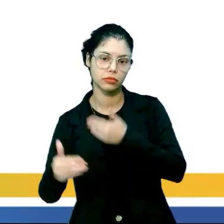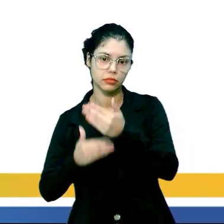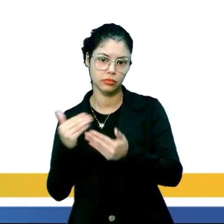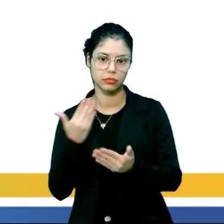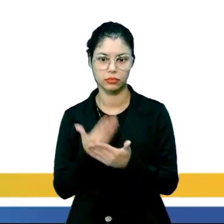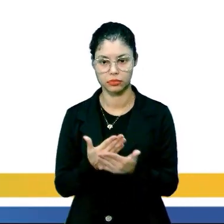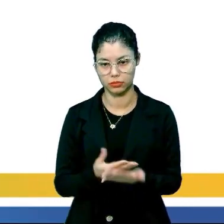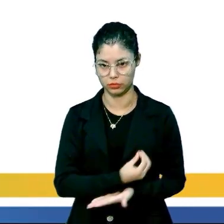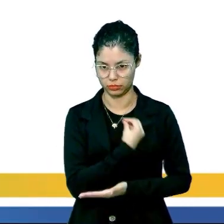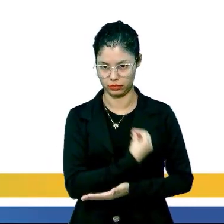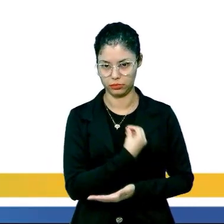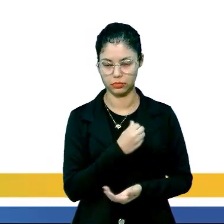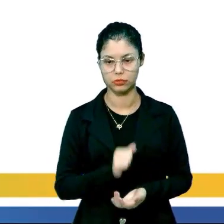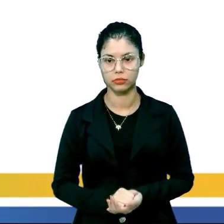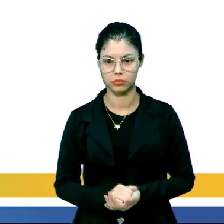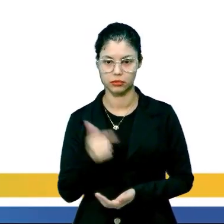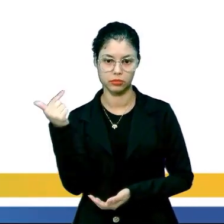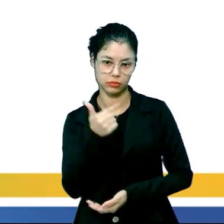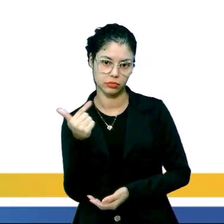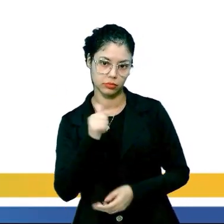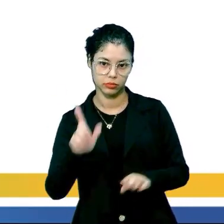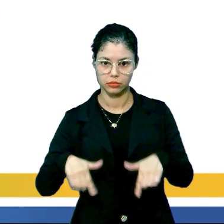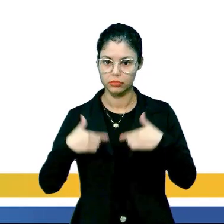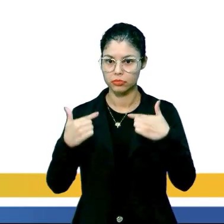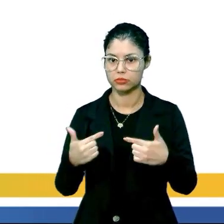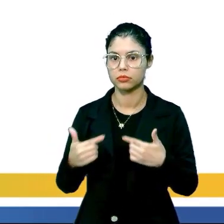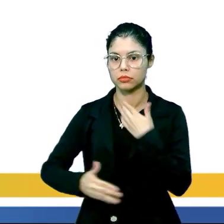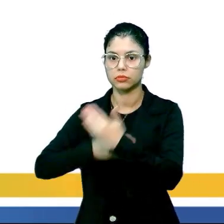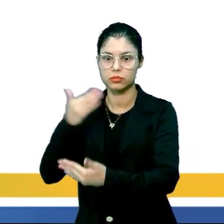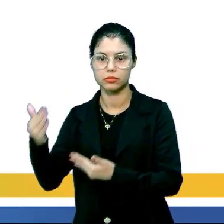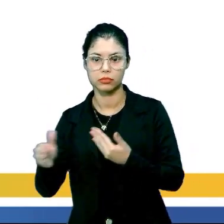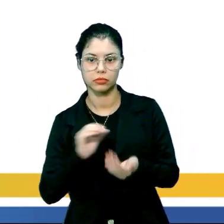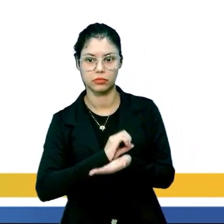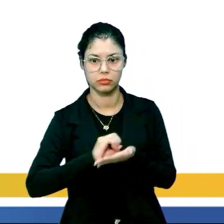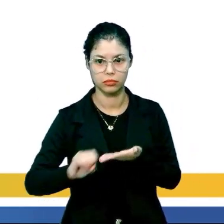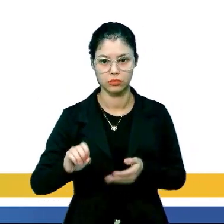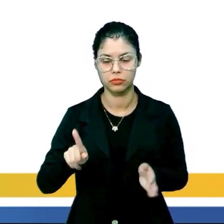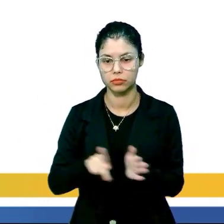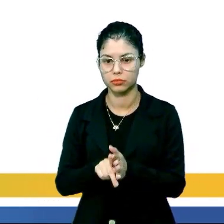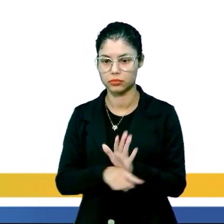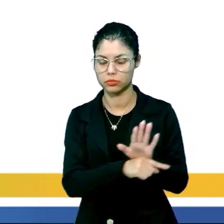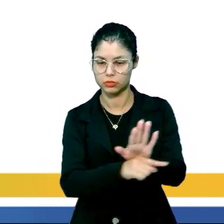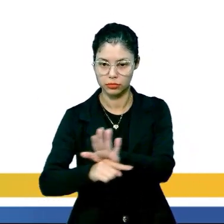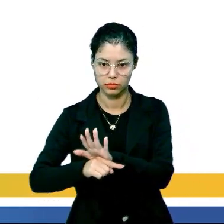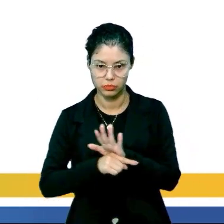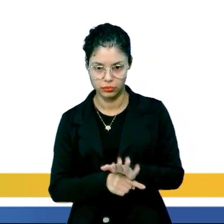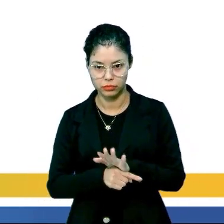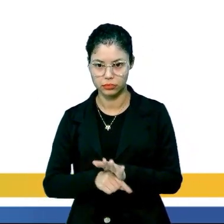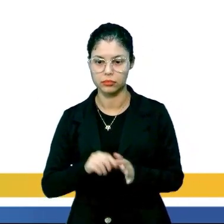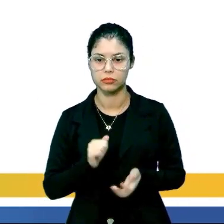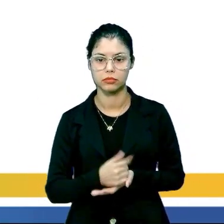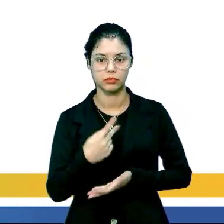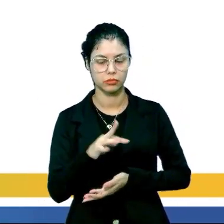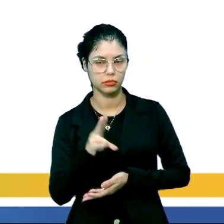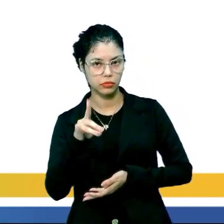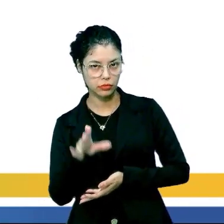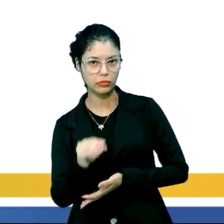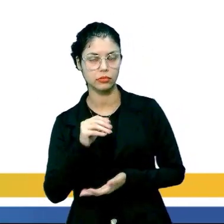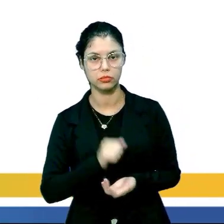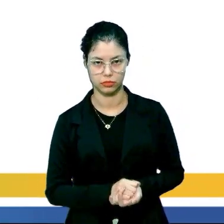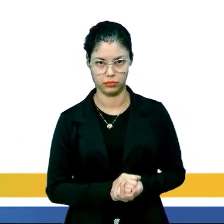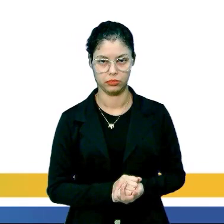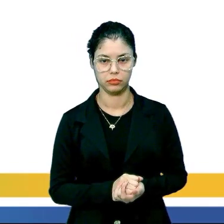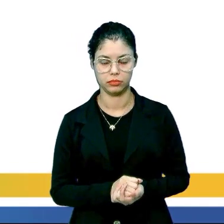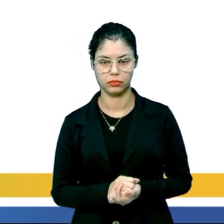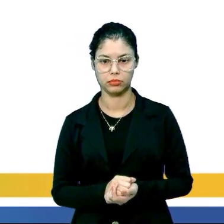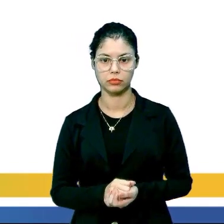da nossa vida, que é uma segunda linha de defesa e se desenvolve quando o organismo está exposto a um patógeno, tá certo?